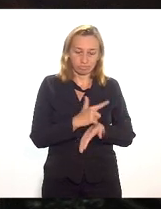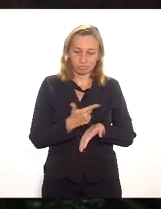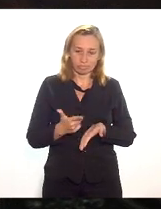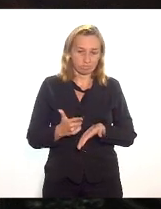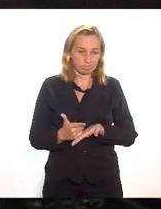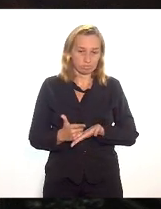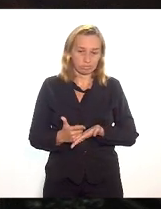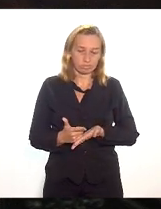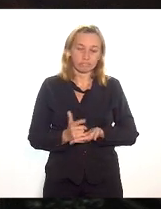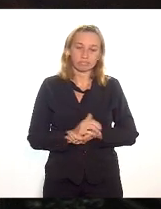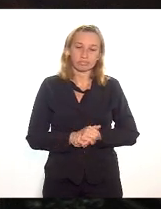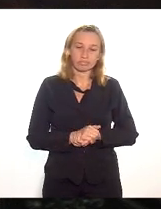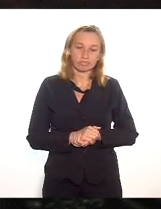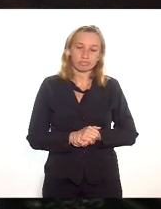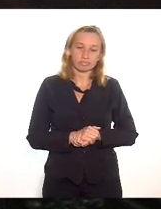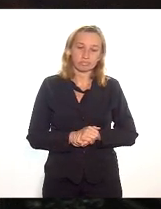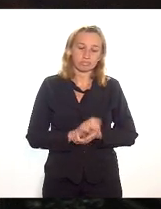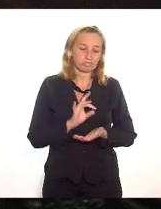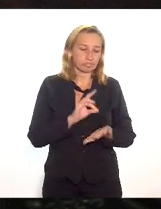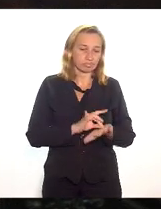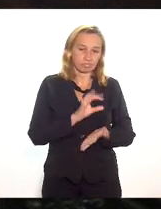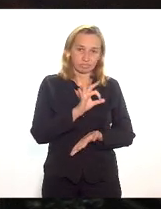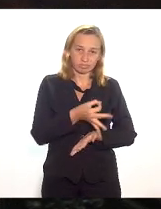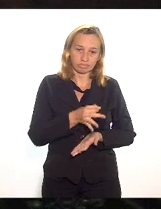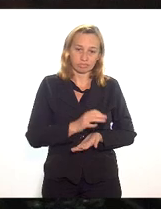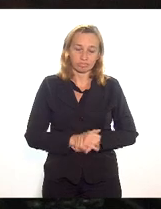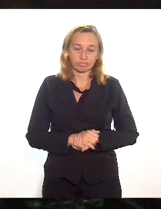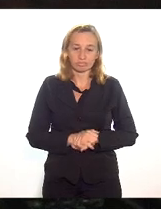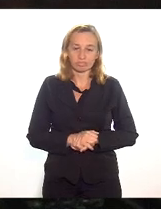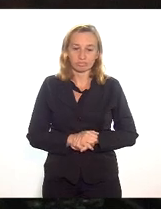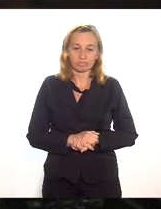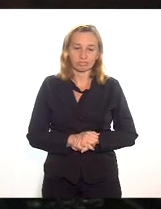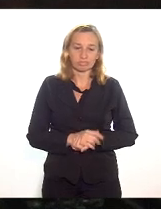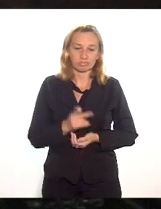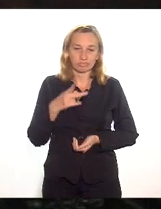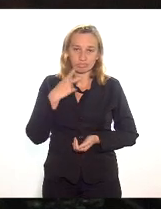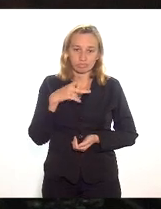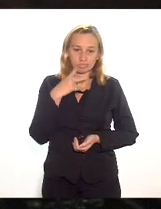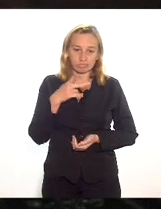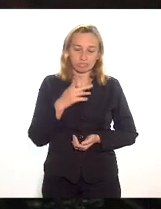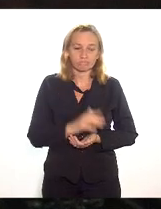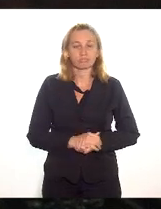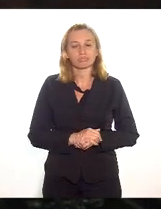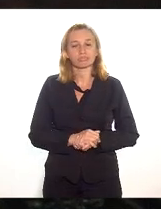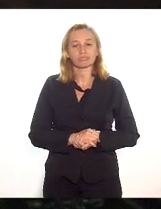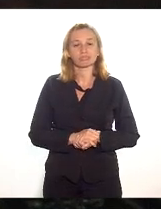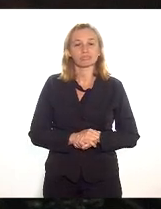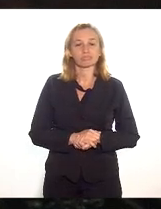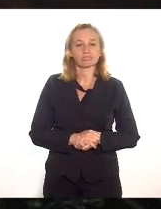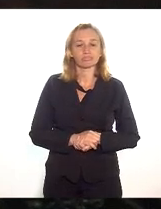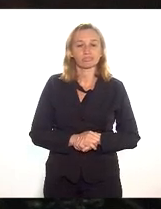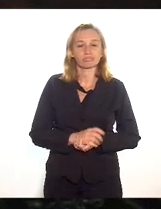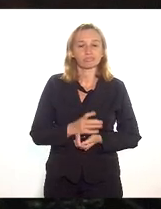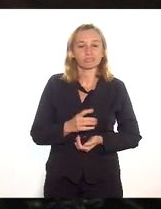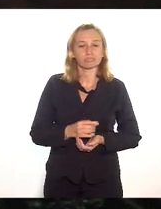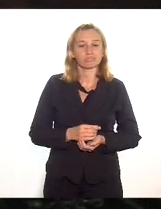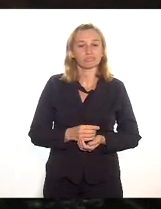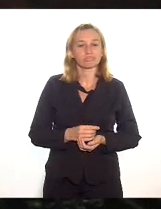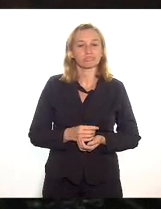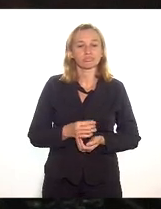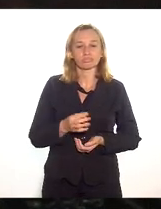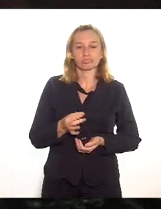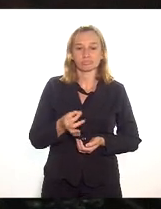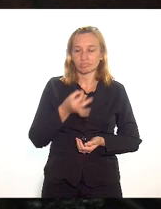noção da sua total realidade, e dizer que o parlamento não tem que divergir, é natural